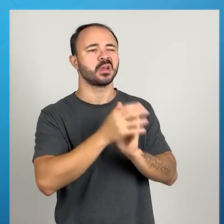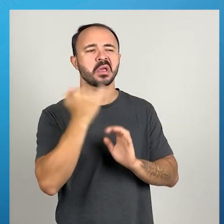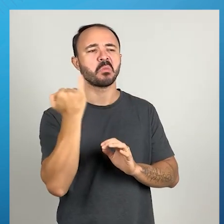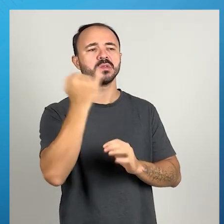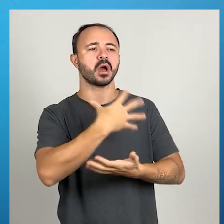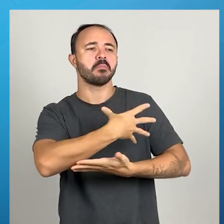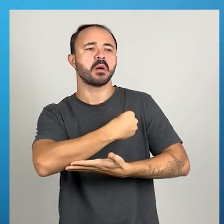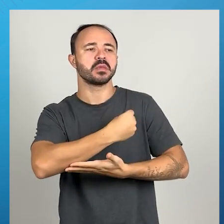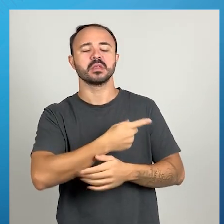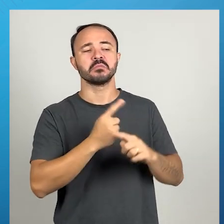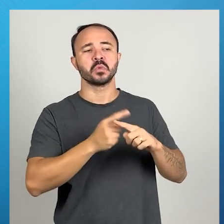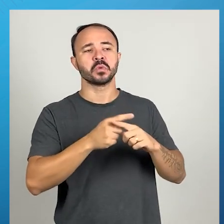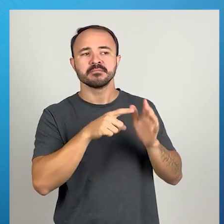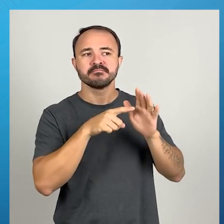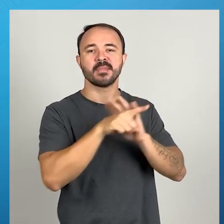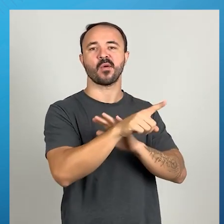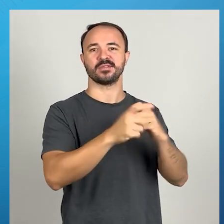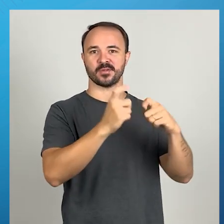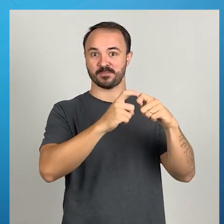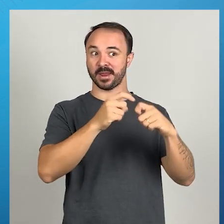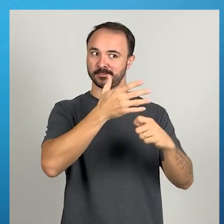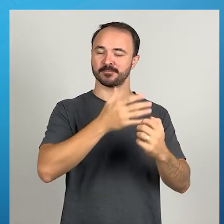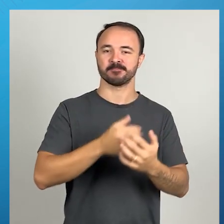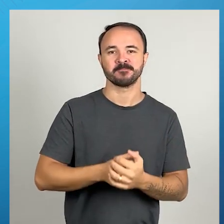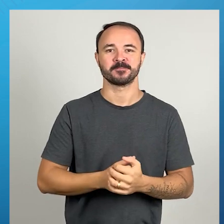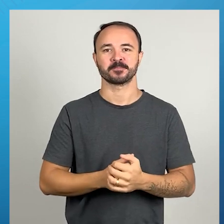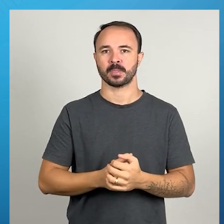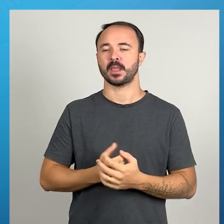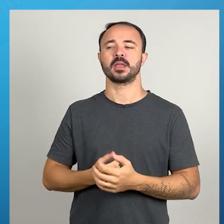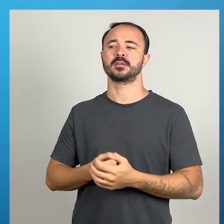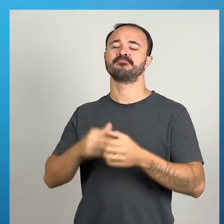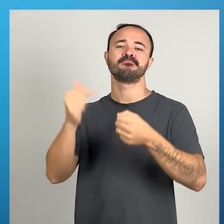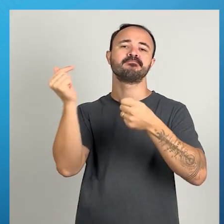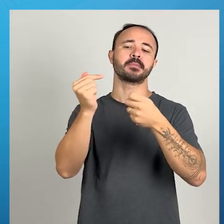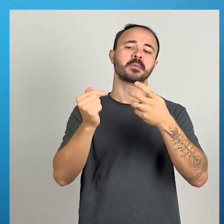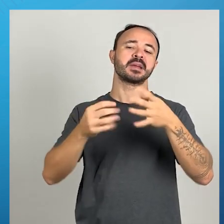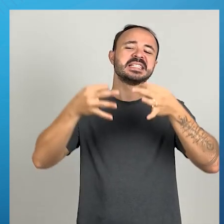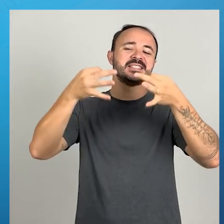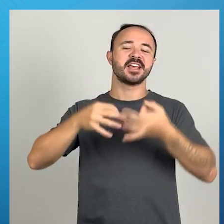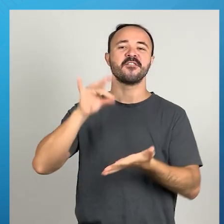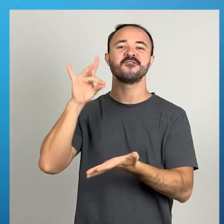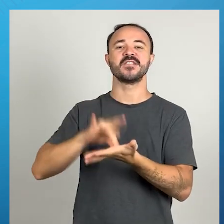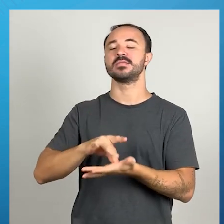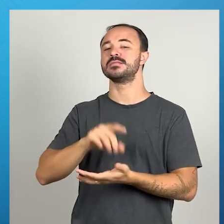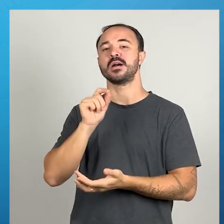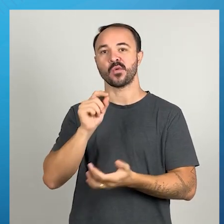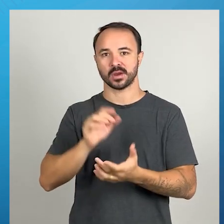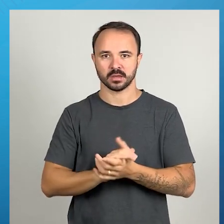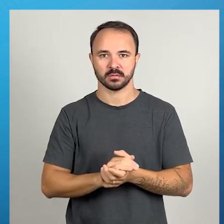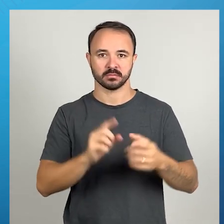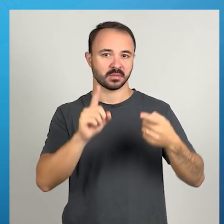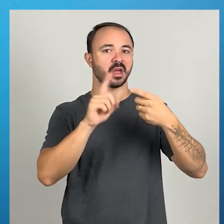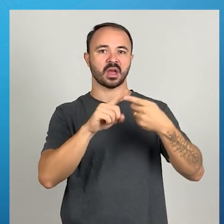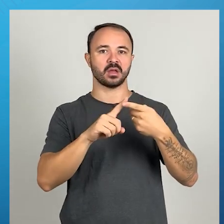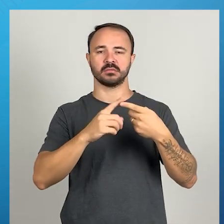seu bebê. Qual das seguintes afirmações é verdadeira sobre a amamentação? Letra A. A amamentação não é